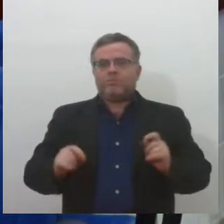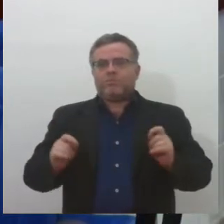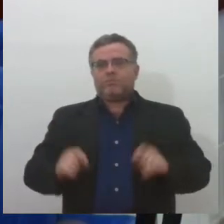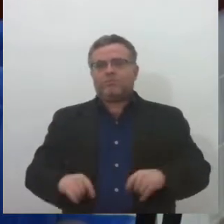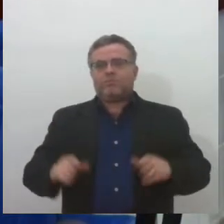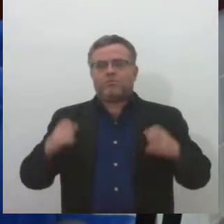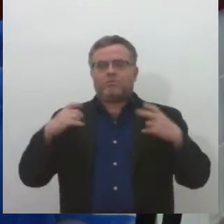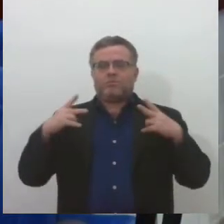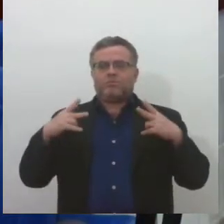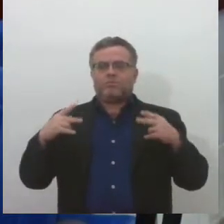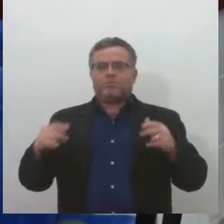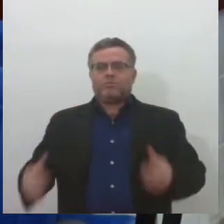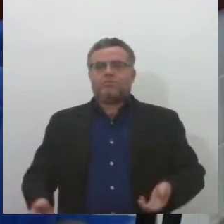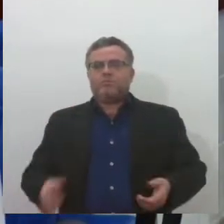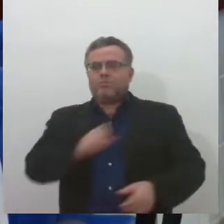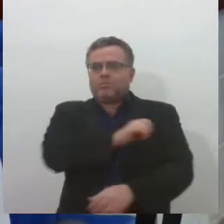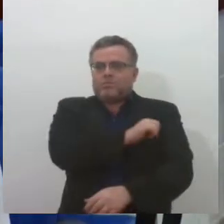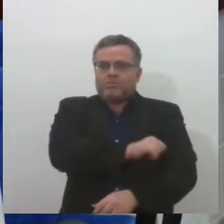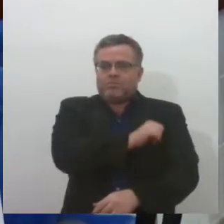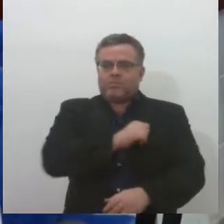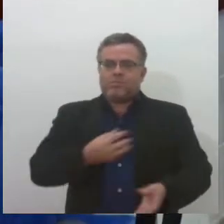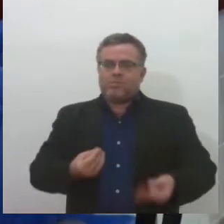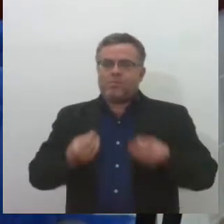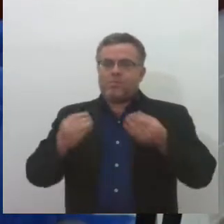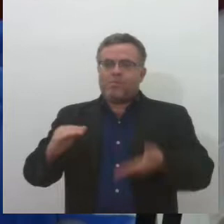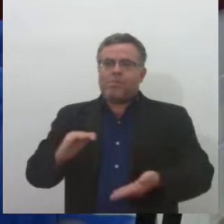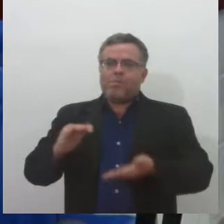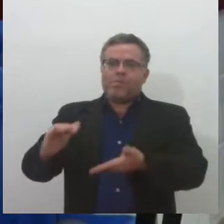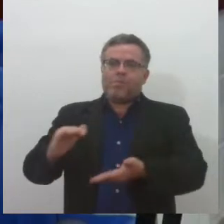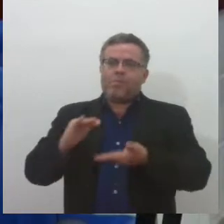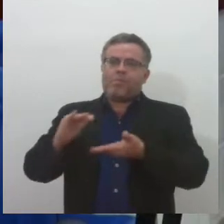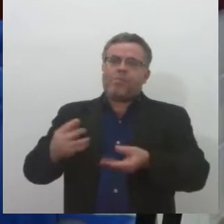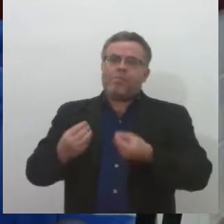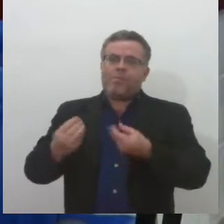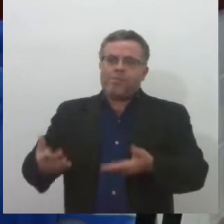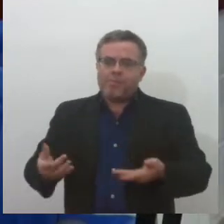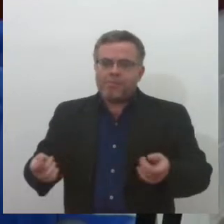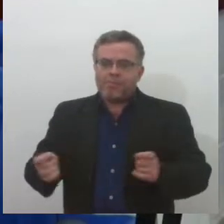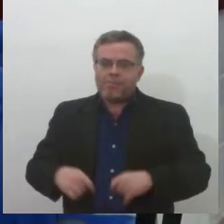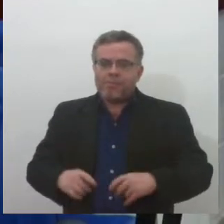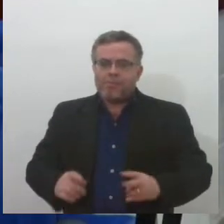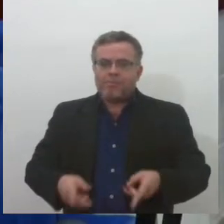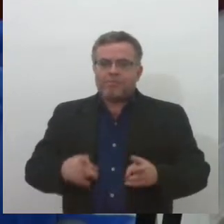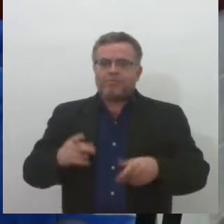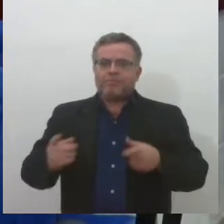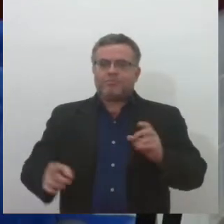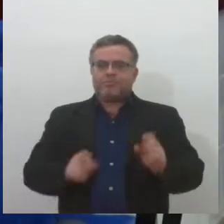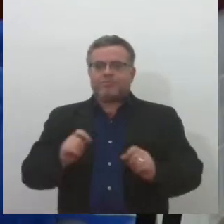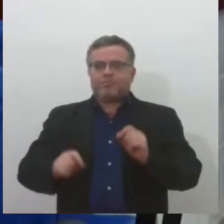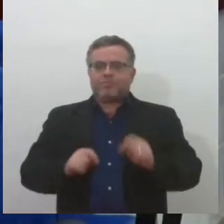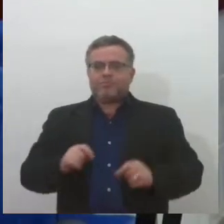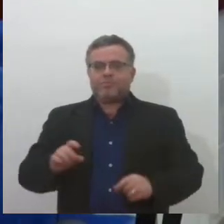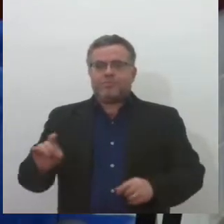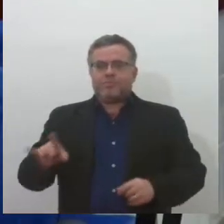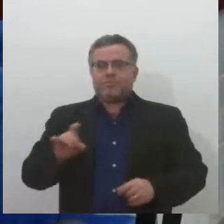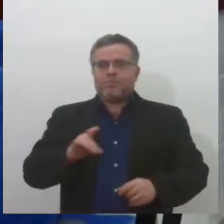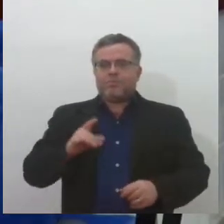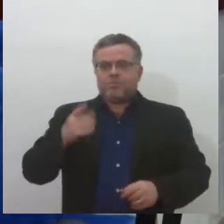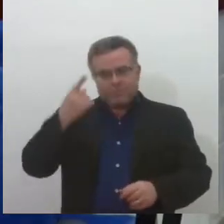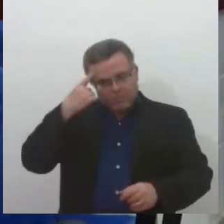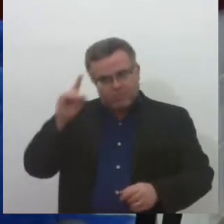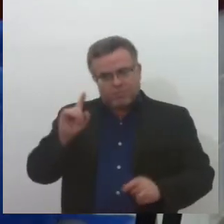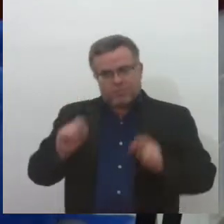o motorista com auxiliar de enfermagem na casa dela levar os frascos e coloca uma rotina se cada bairro tem um dia